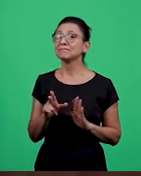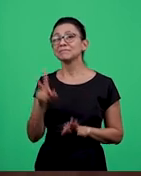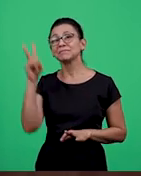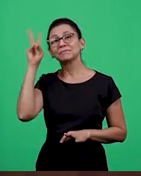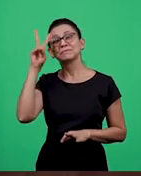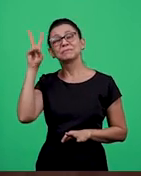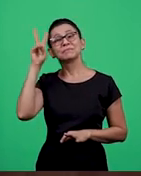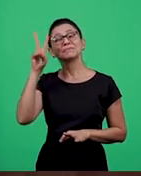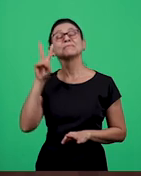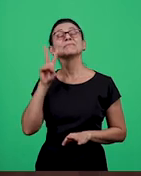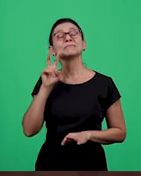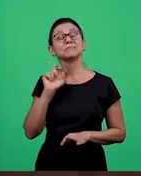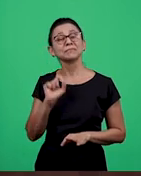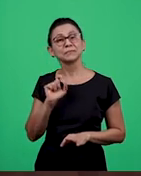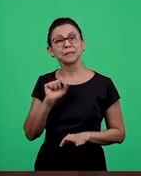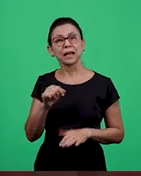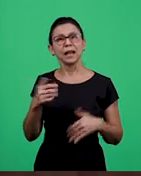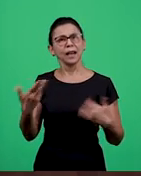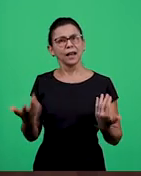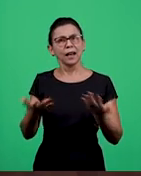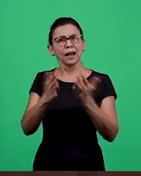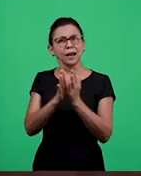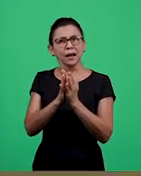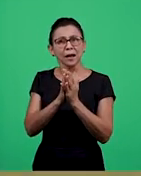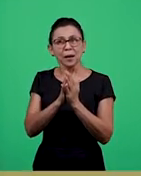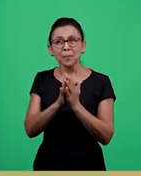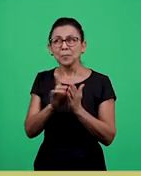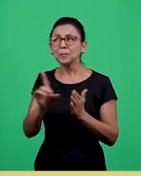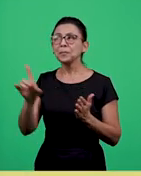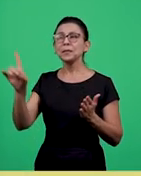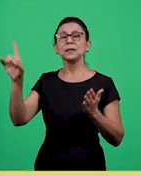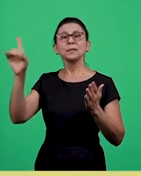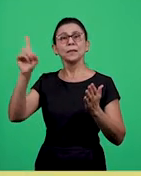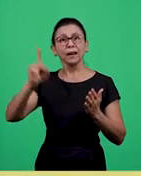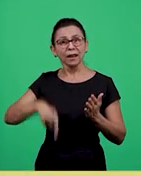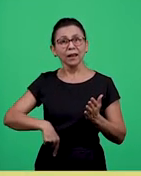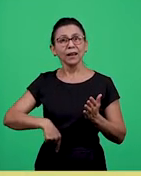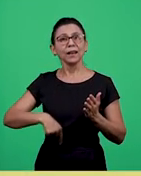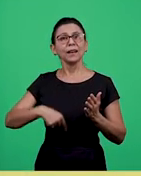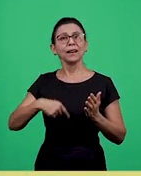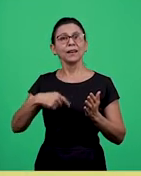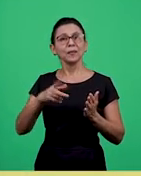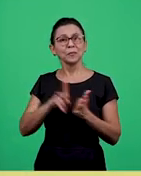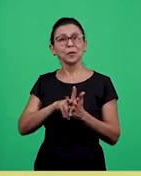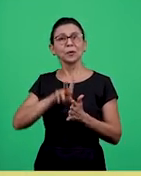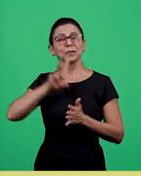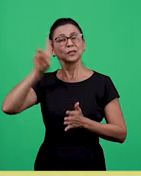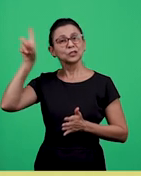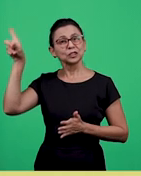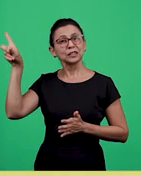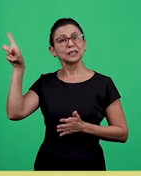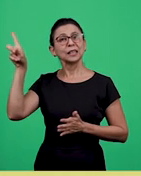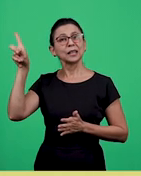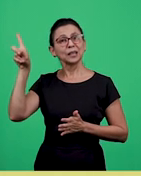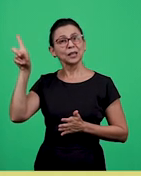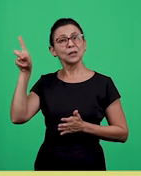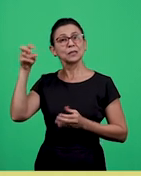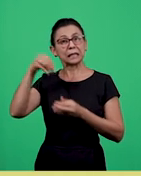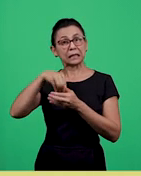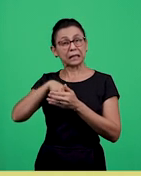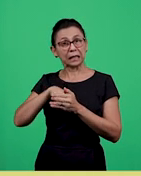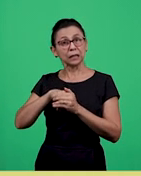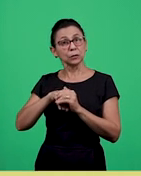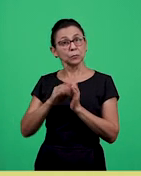Jesus estava falando da Bíblia, a palavra de Deus. Jesus falava